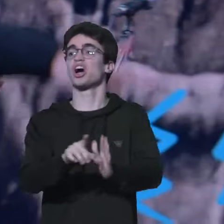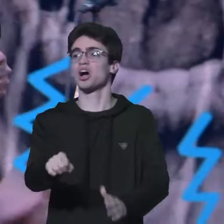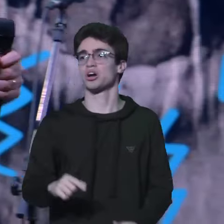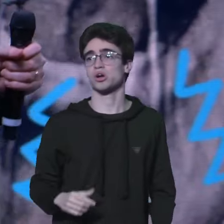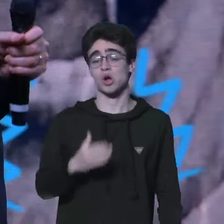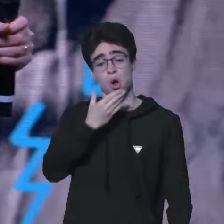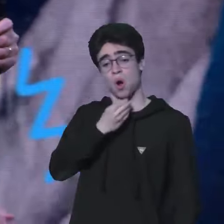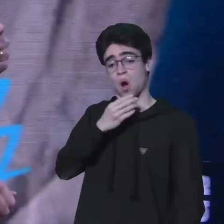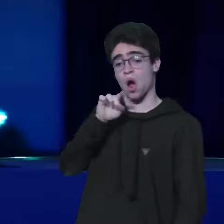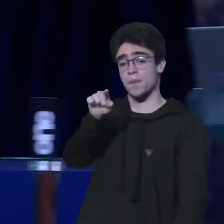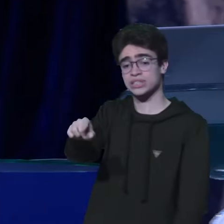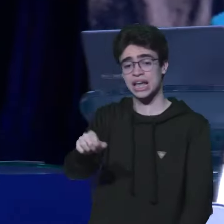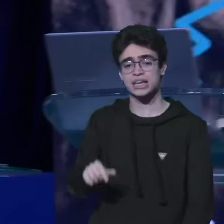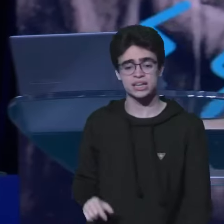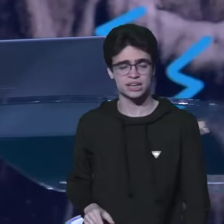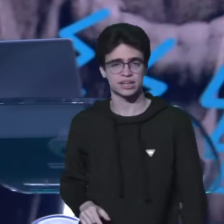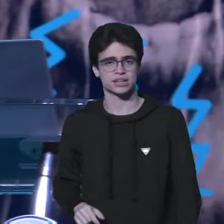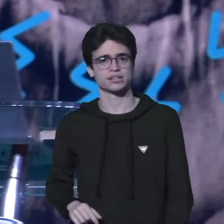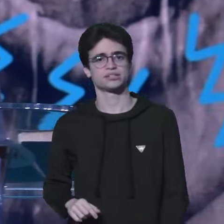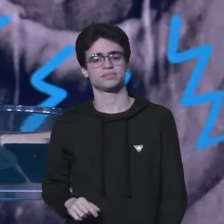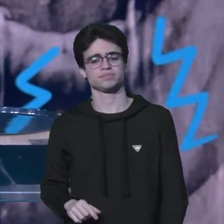está aí.